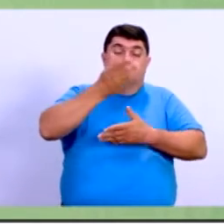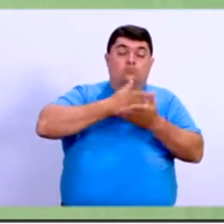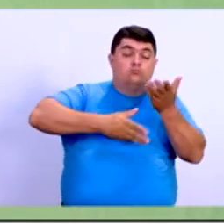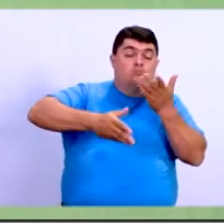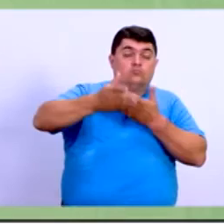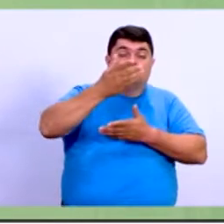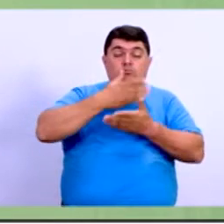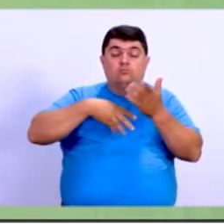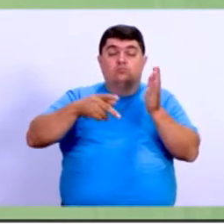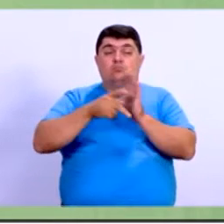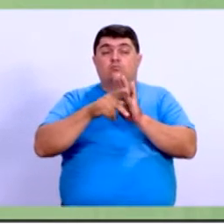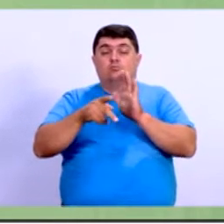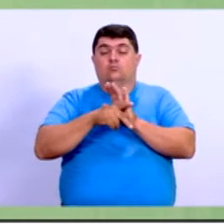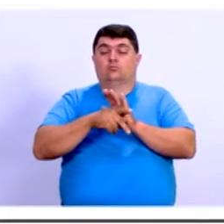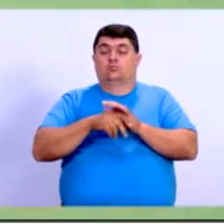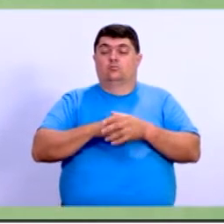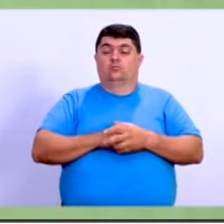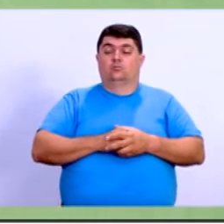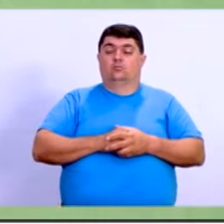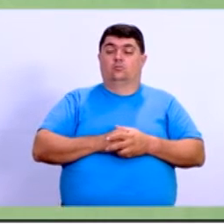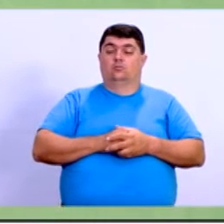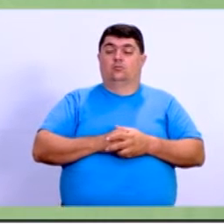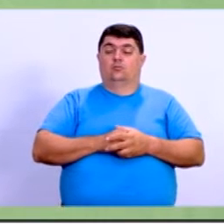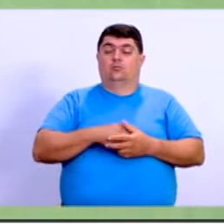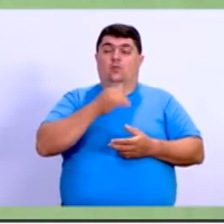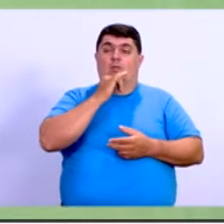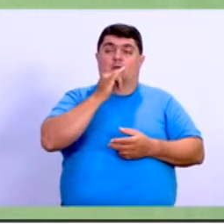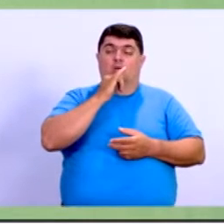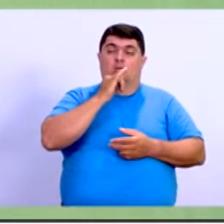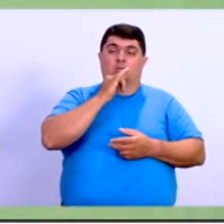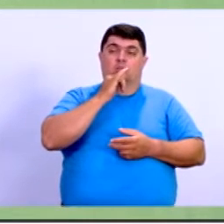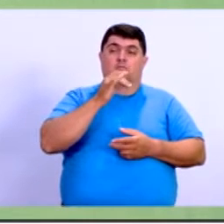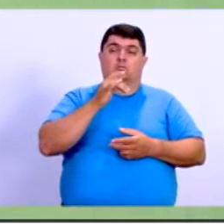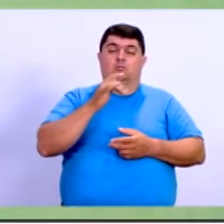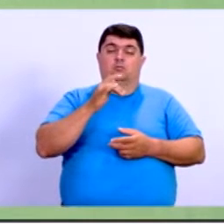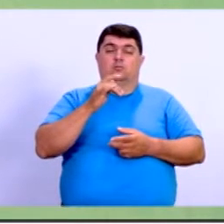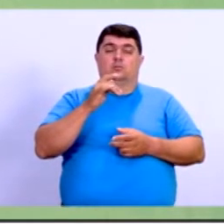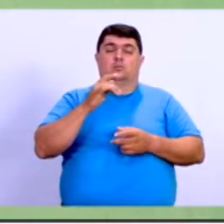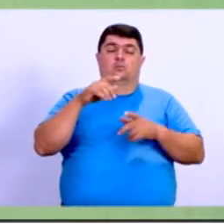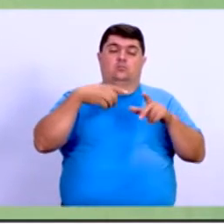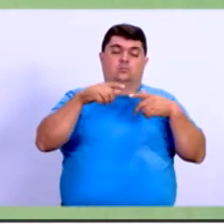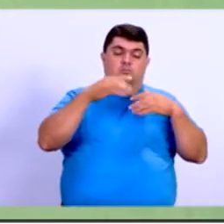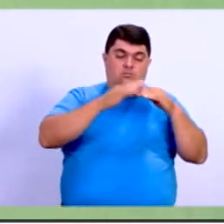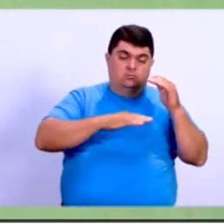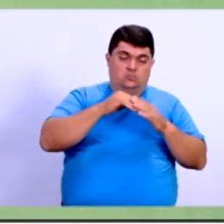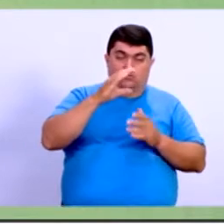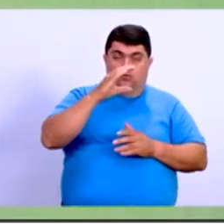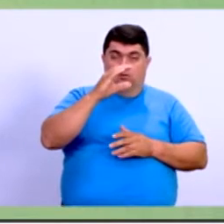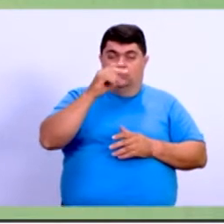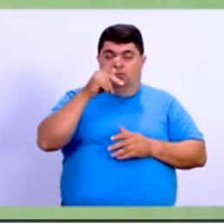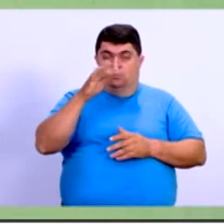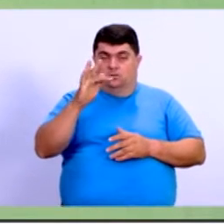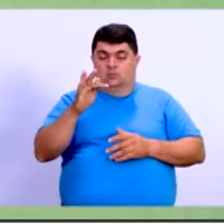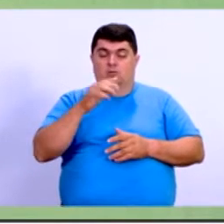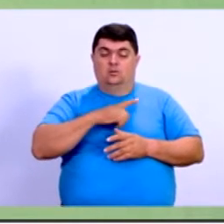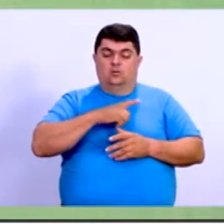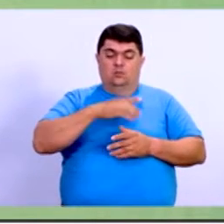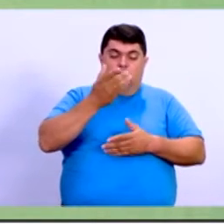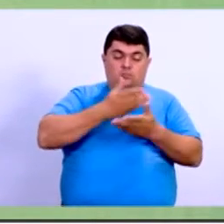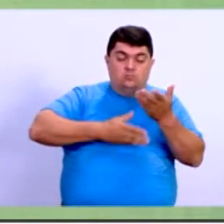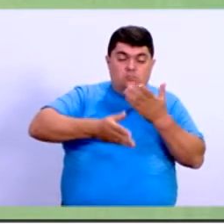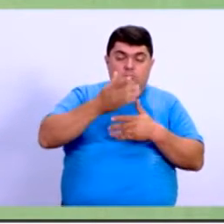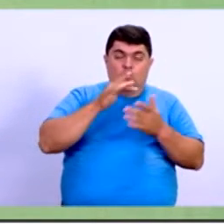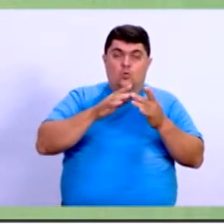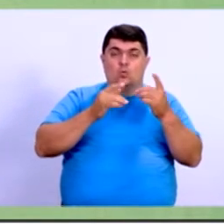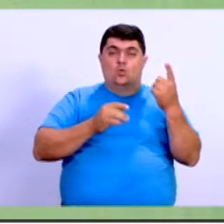entre essas classes, onde os exemplos que nós usamos foi funcionário e CPF, que deu uma relação N